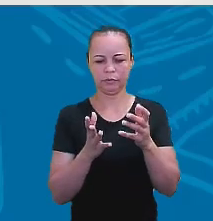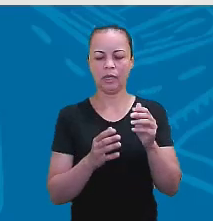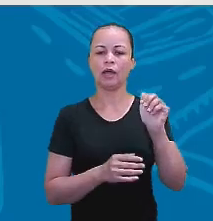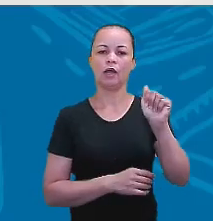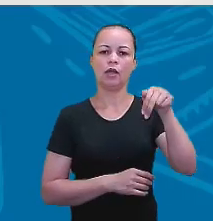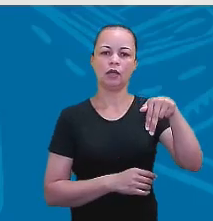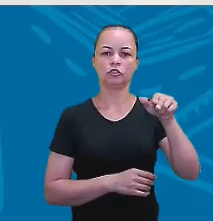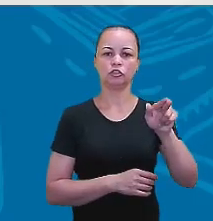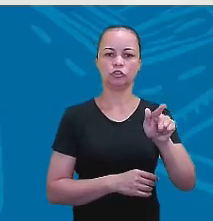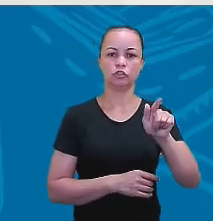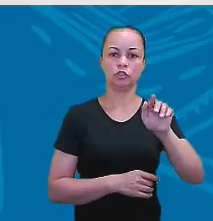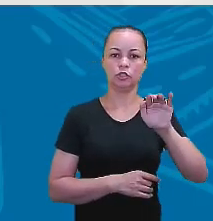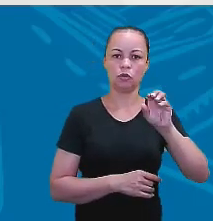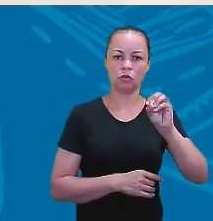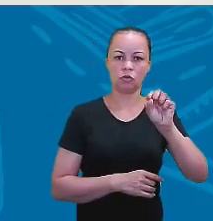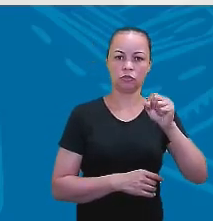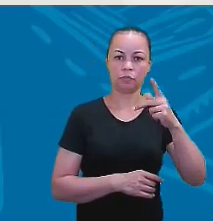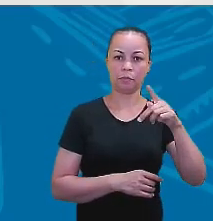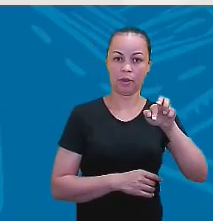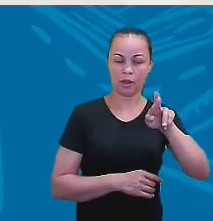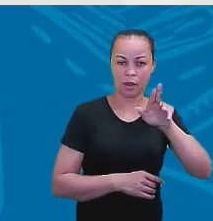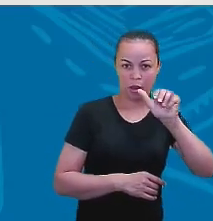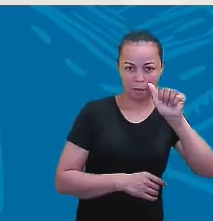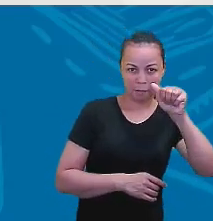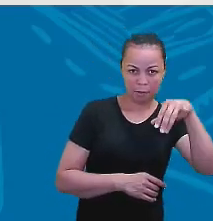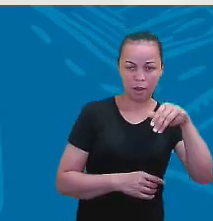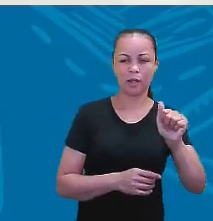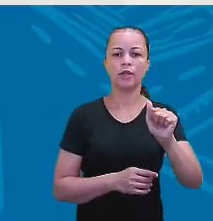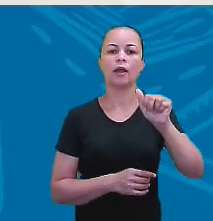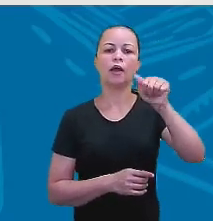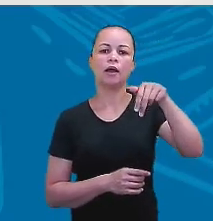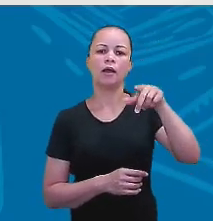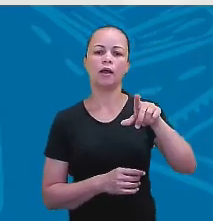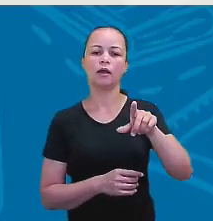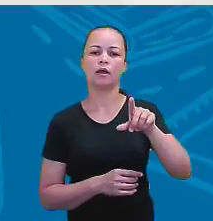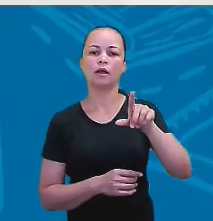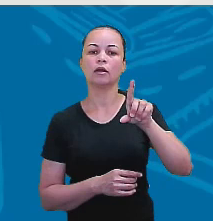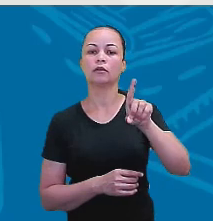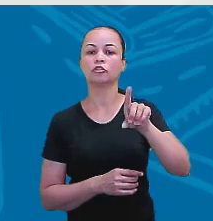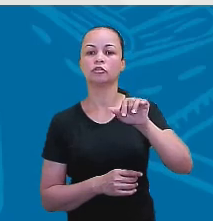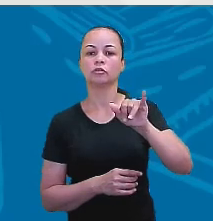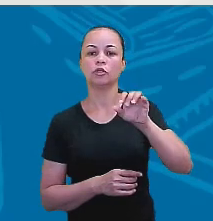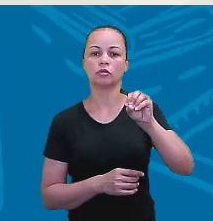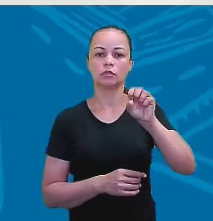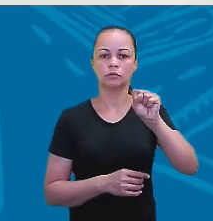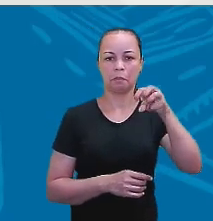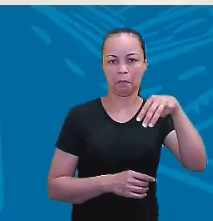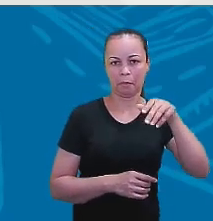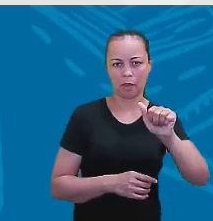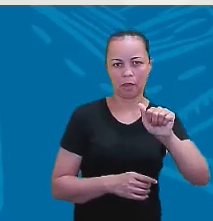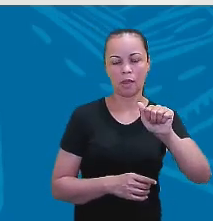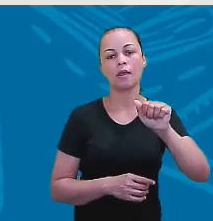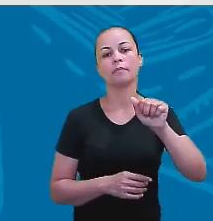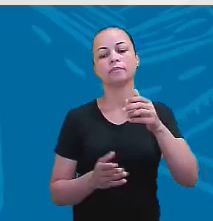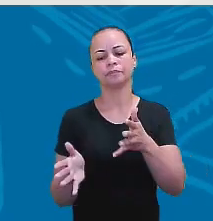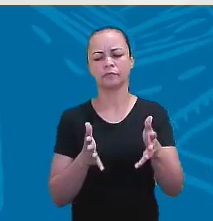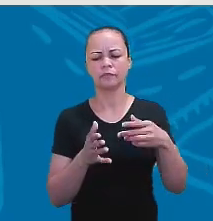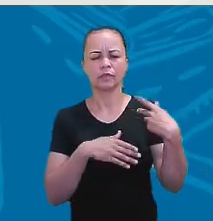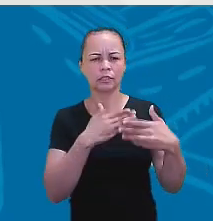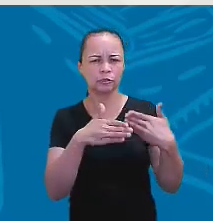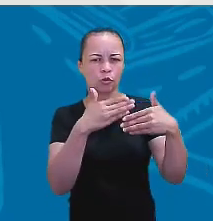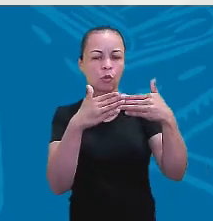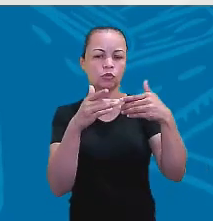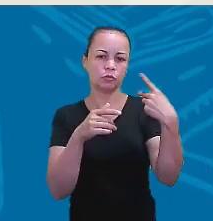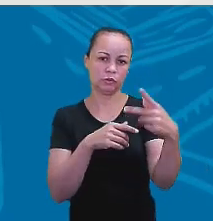angiosperma. Veja como esse assunto dialoga com outros saberes. Como esse assunto ele tem um grande construto